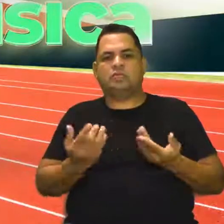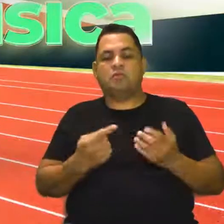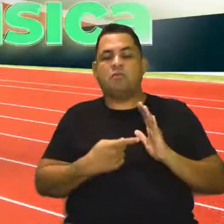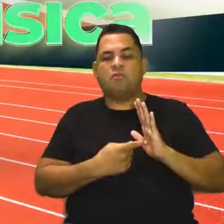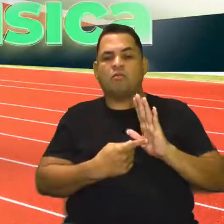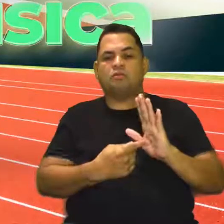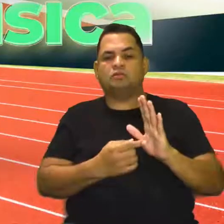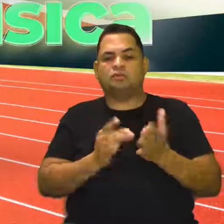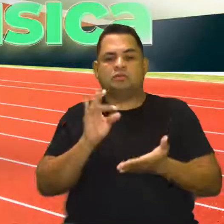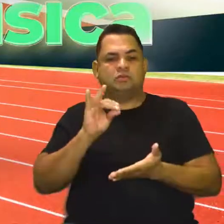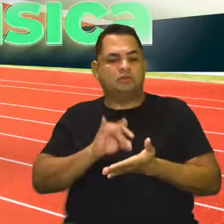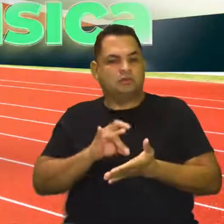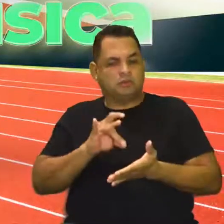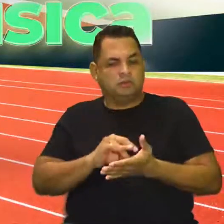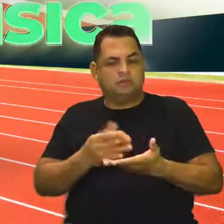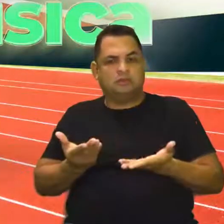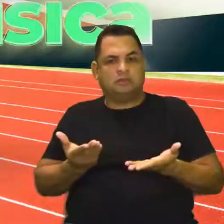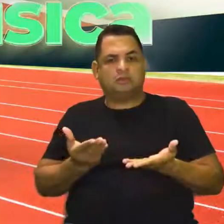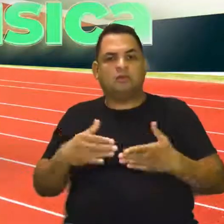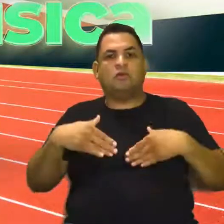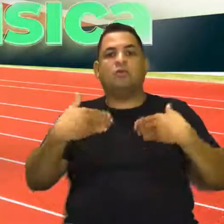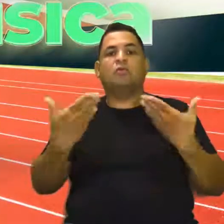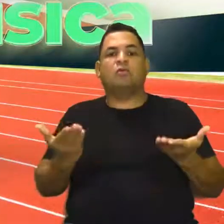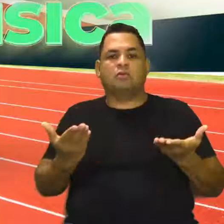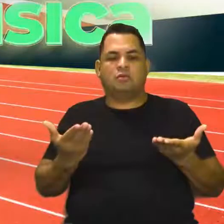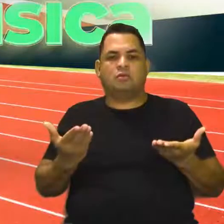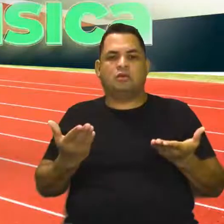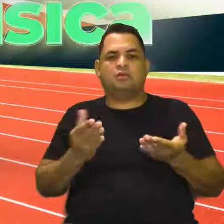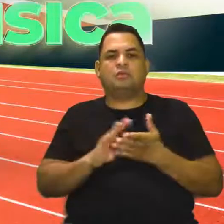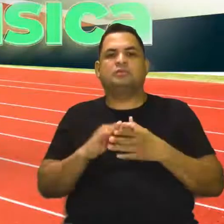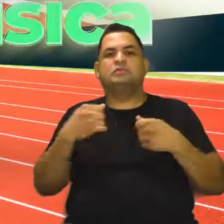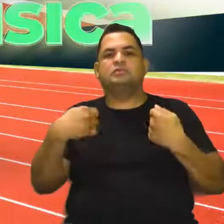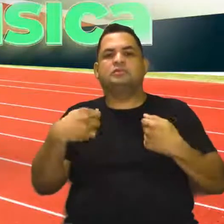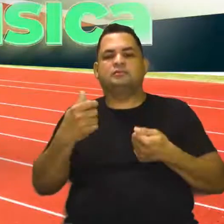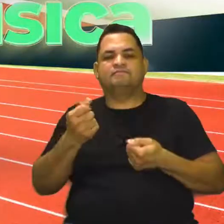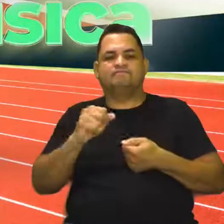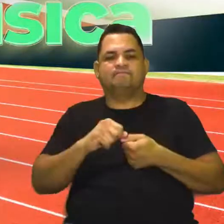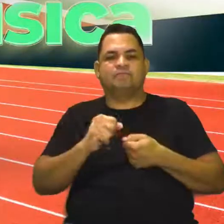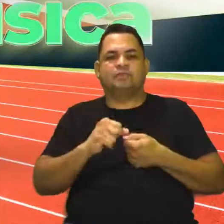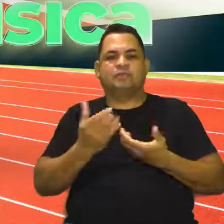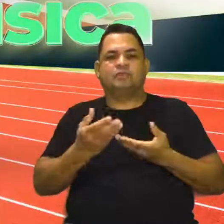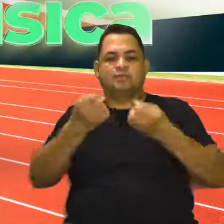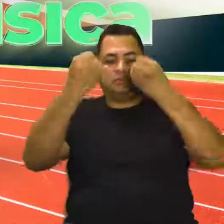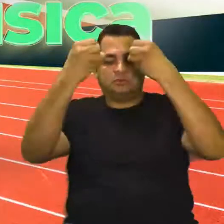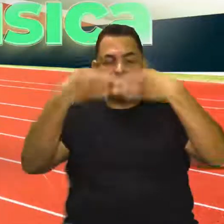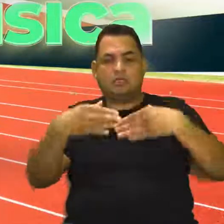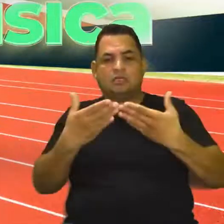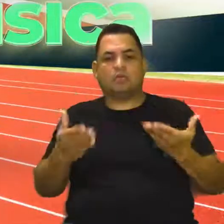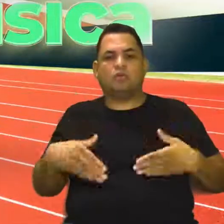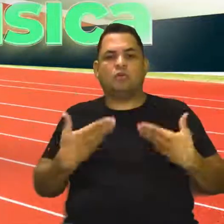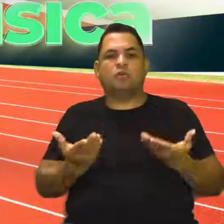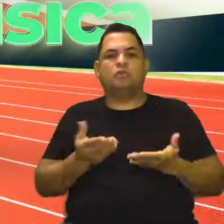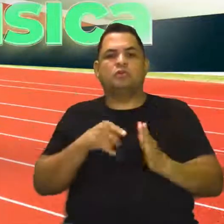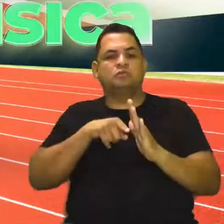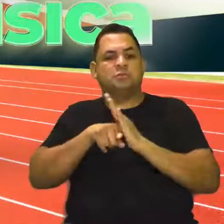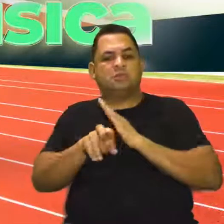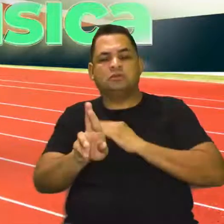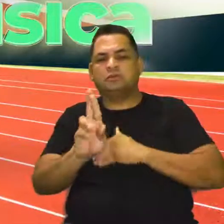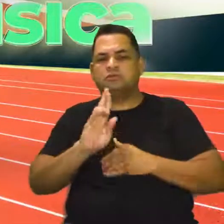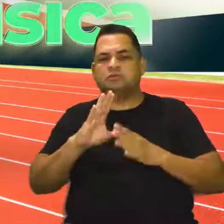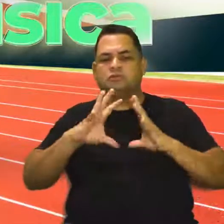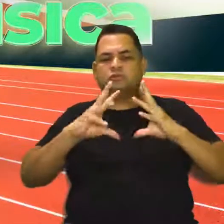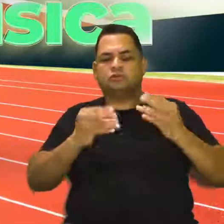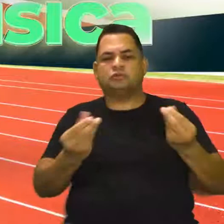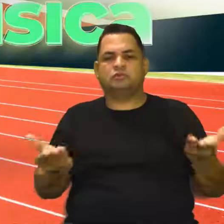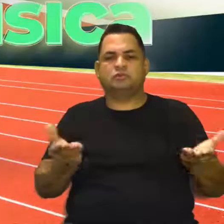da nossa realidade. E aí qual que é a saída, né? O que a gente está querendo dizer para você quando a gente problematiza tudo isso? Que